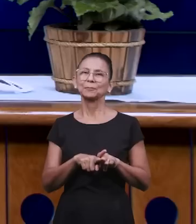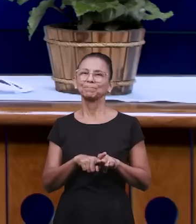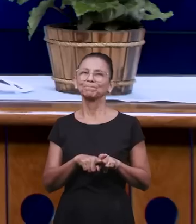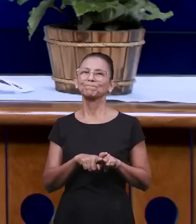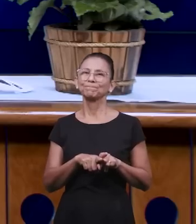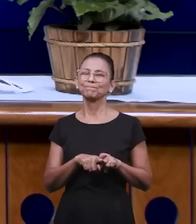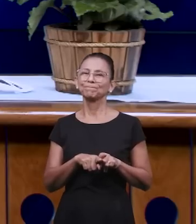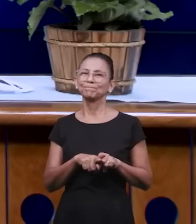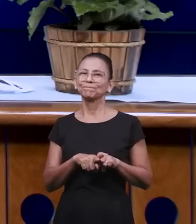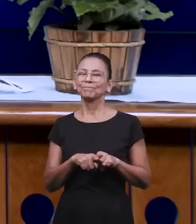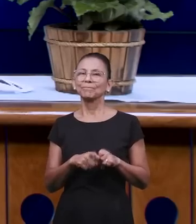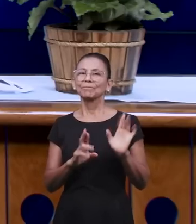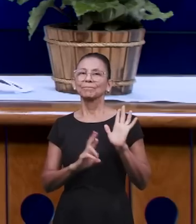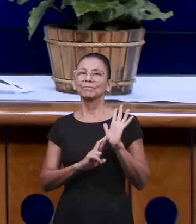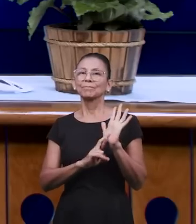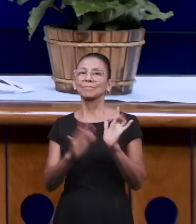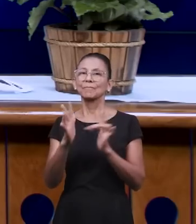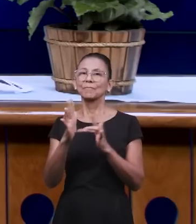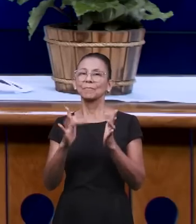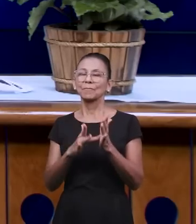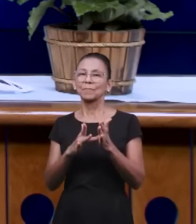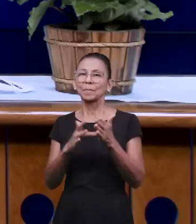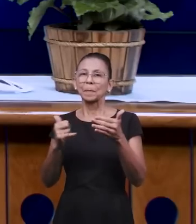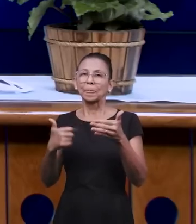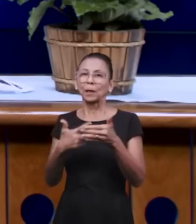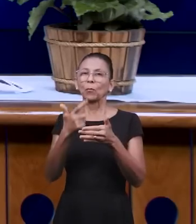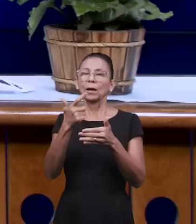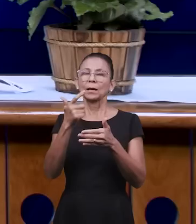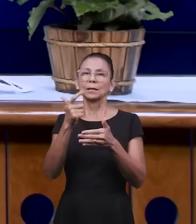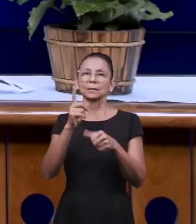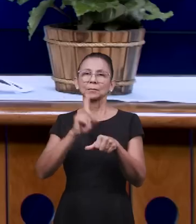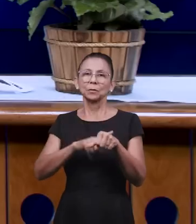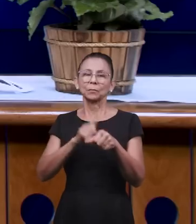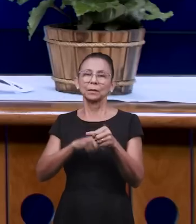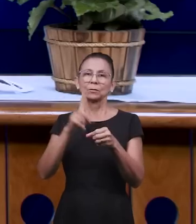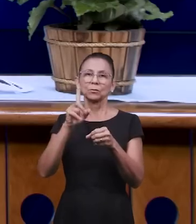apedrejas aqueles que lhes são enviados. Quantas vezes eu